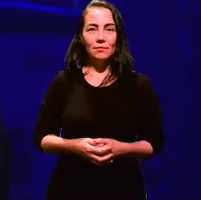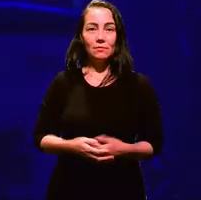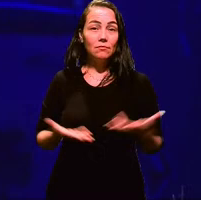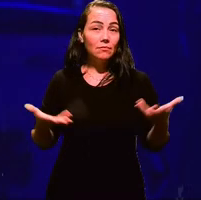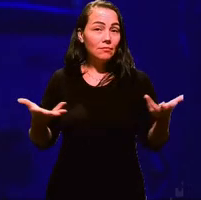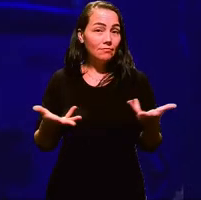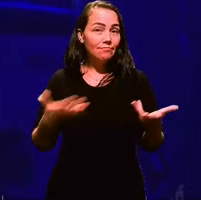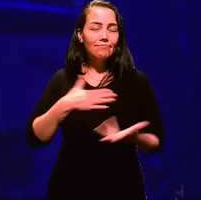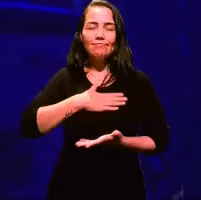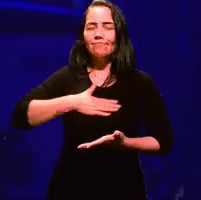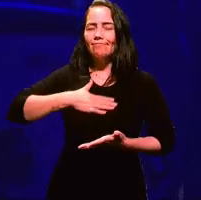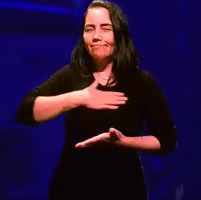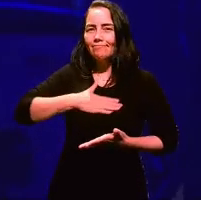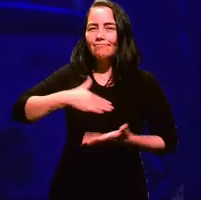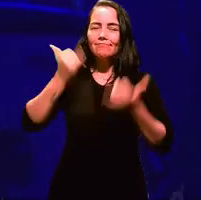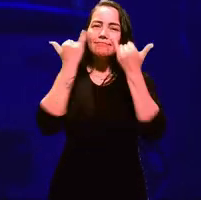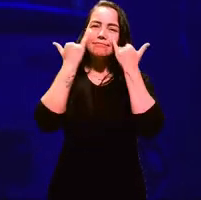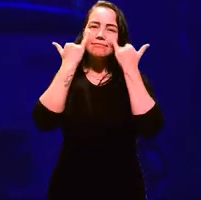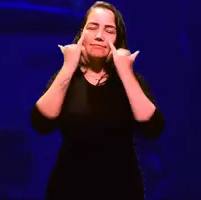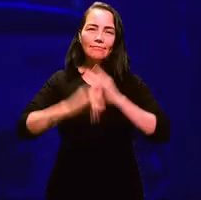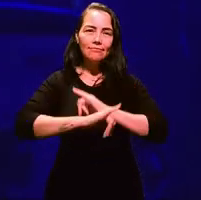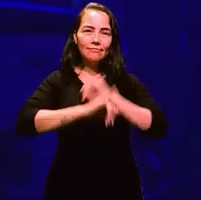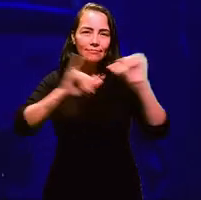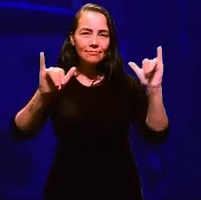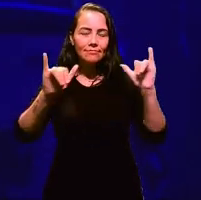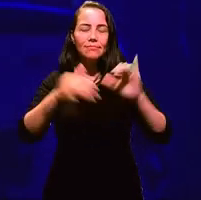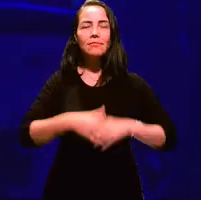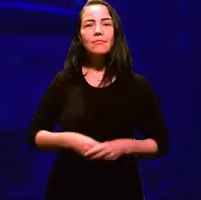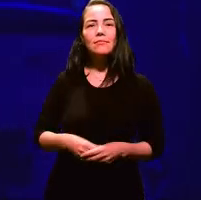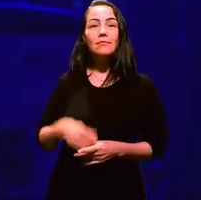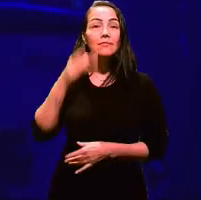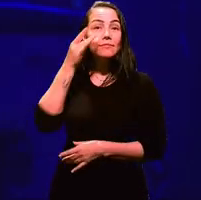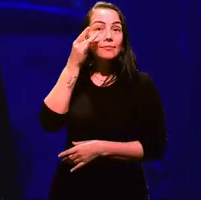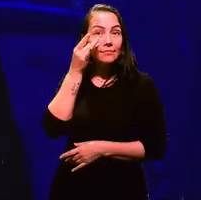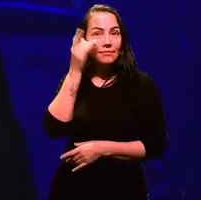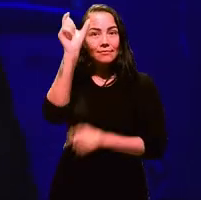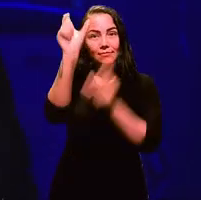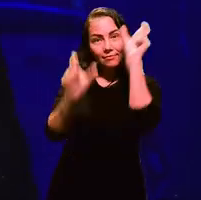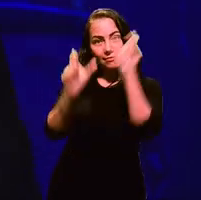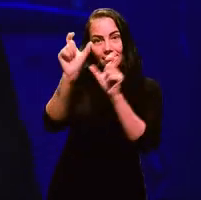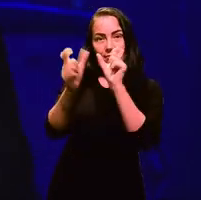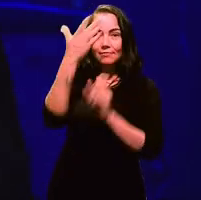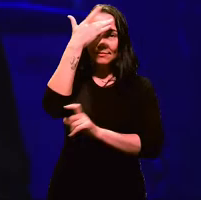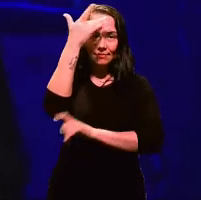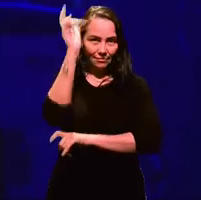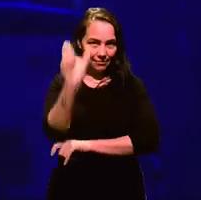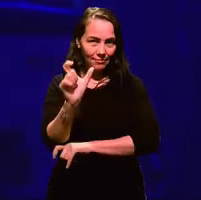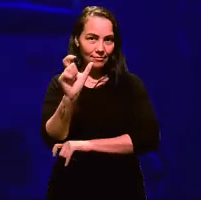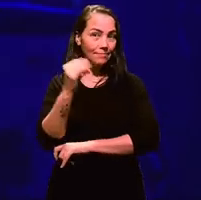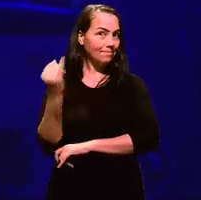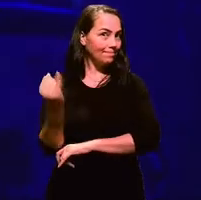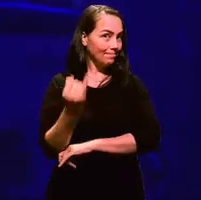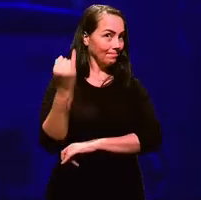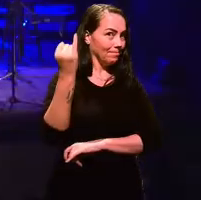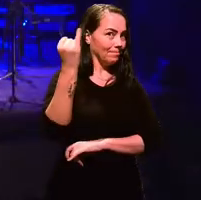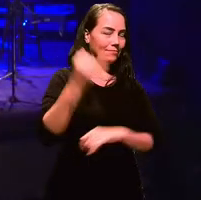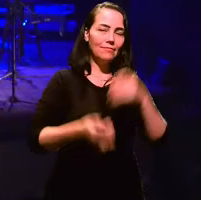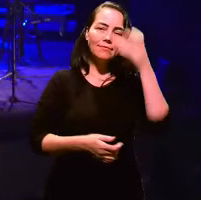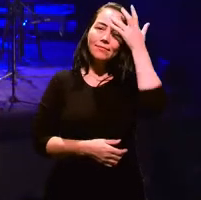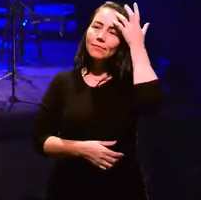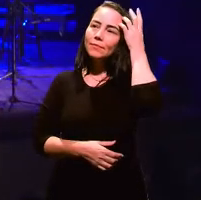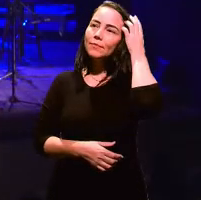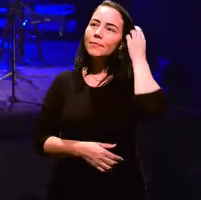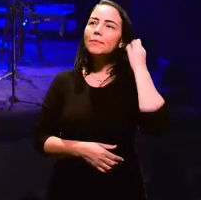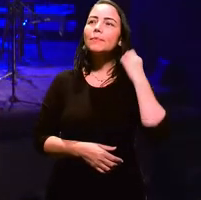Temos o prazer de informar a presença das seguintes autoridades: